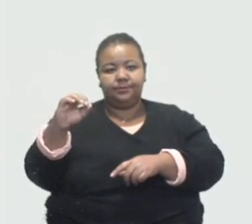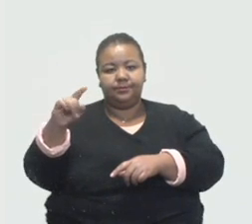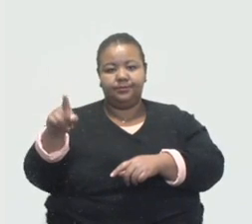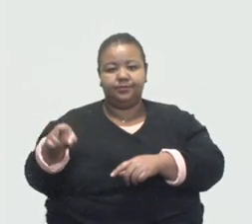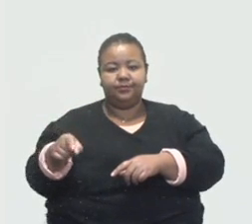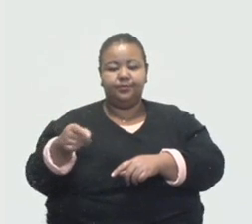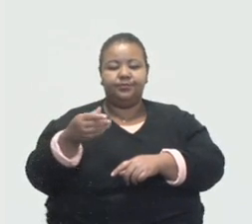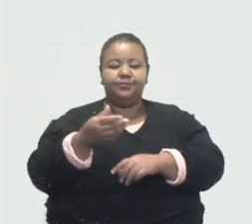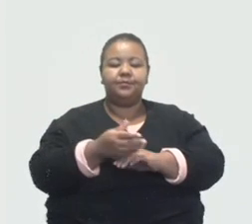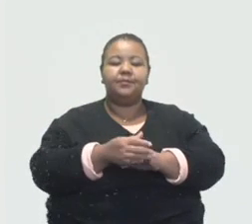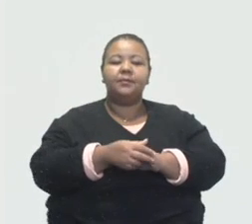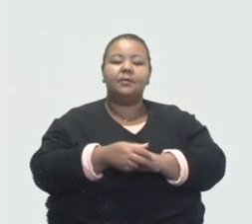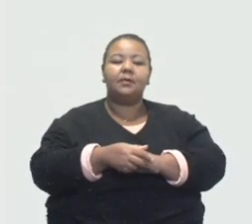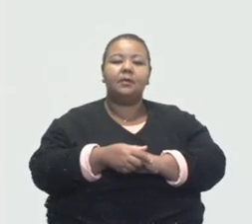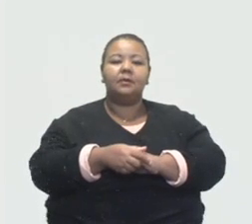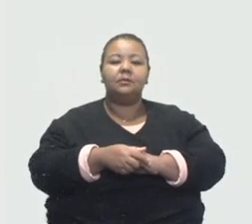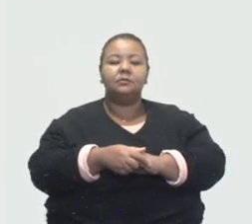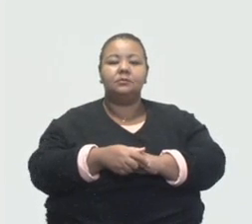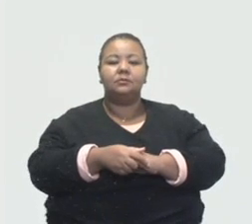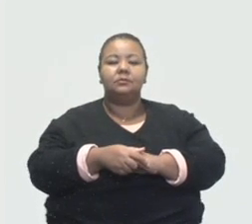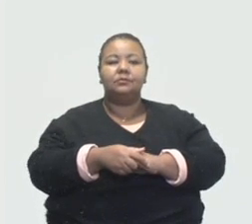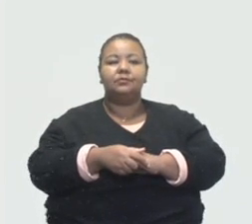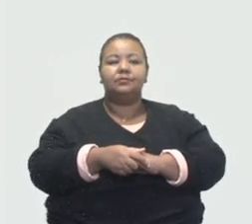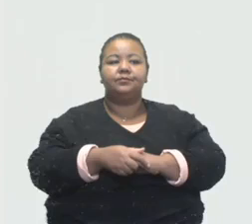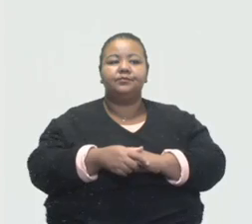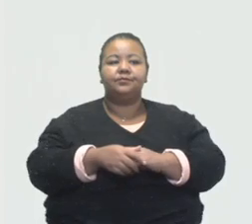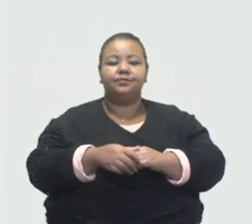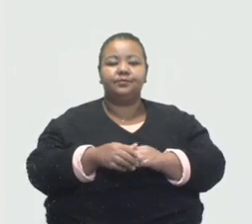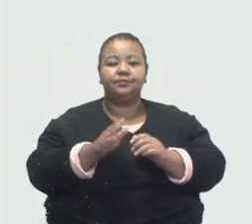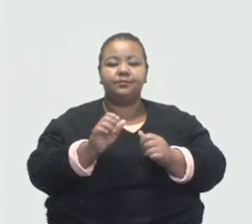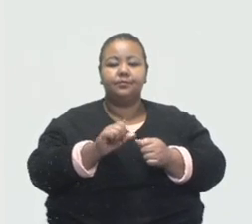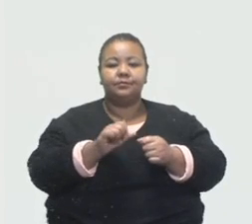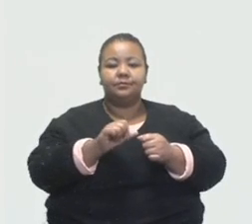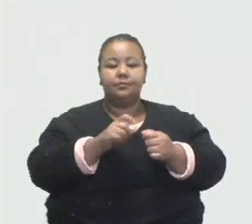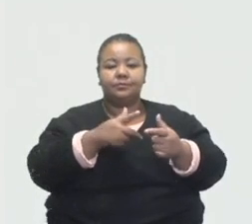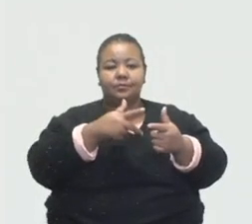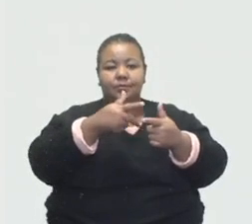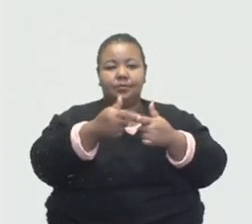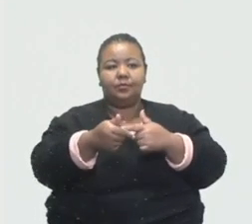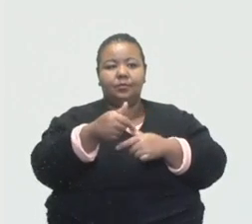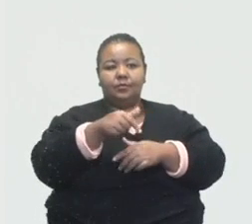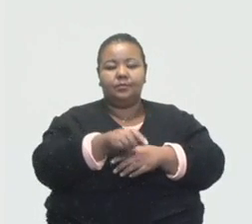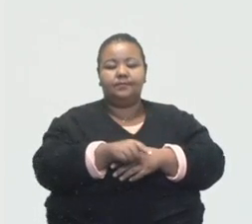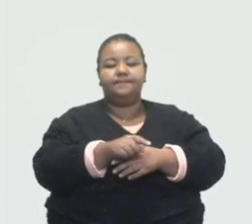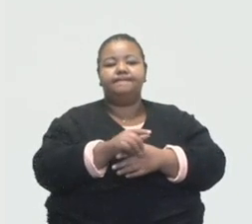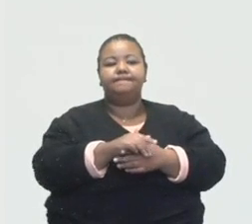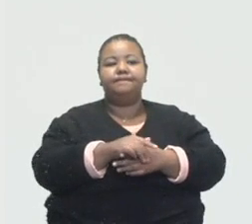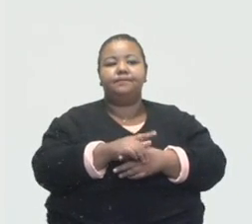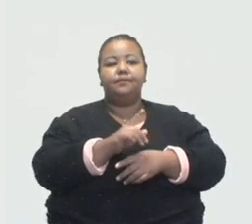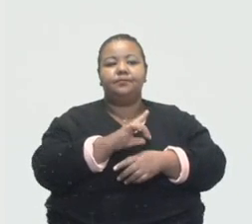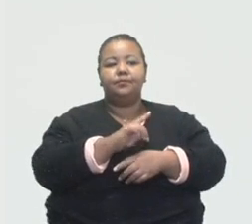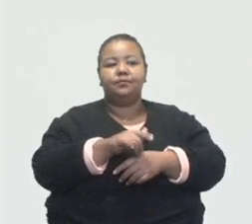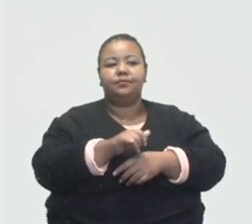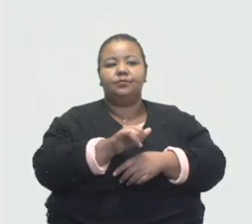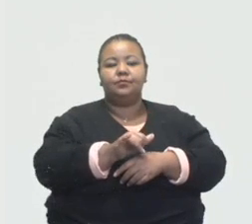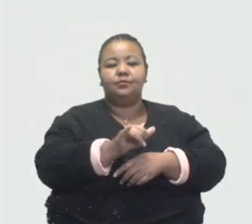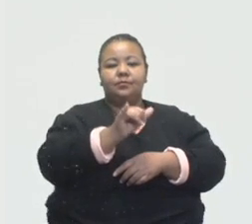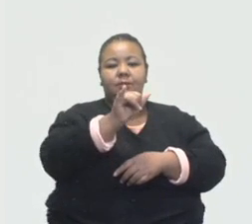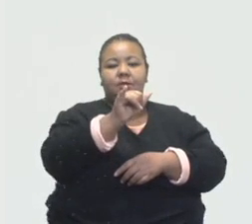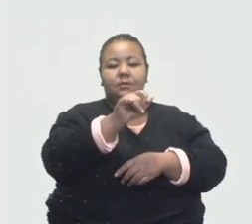nós temos vamos fazer com trabalho de igualdade entre vetores, nós teremos